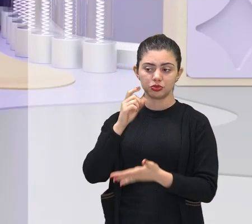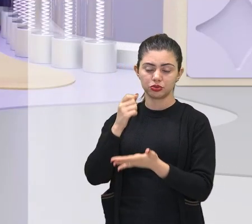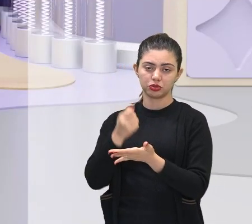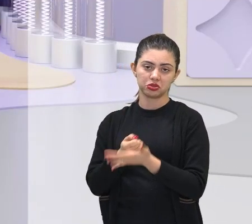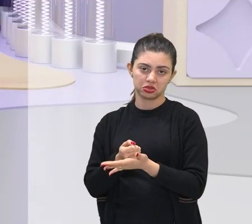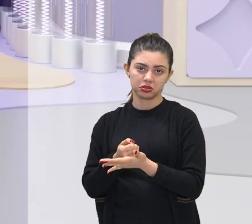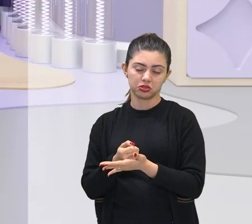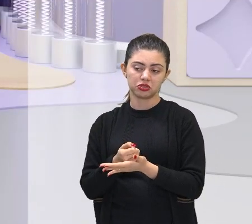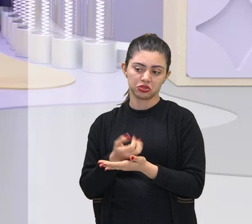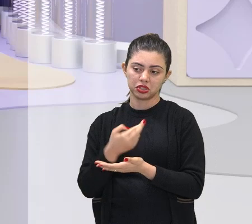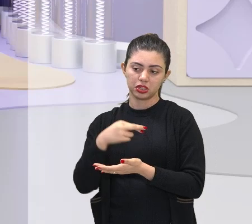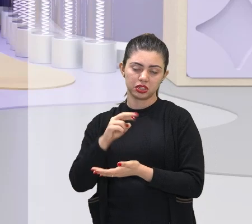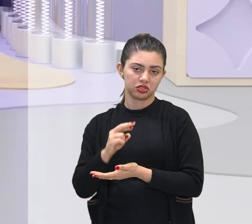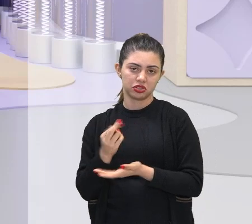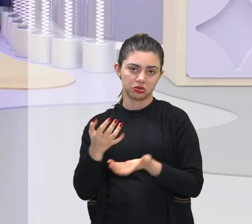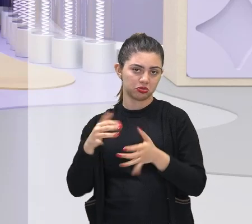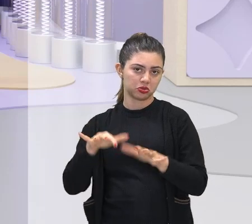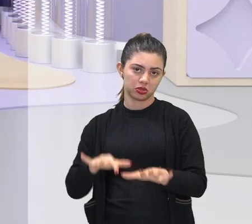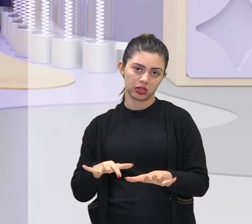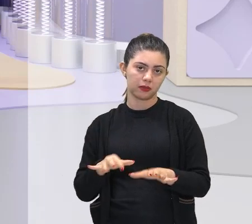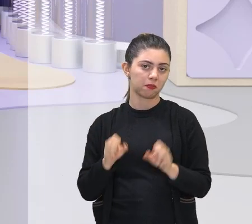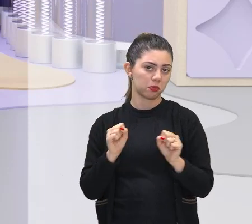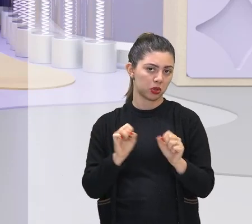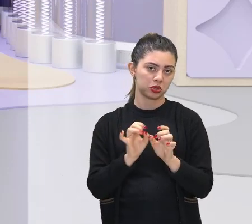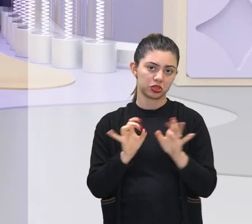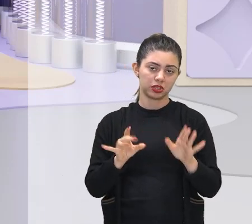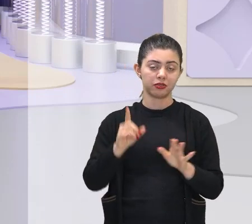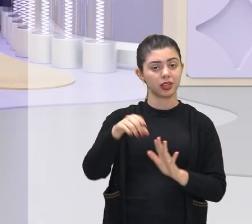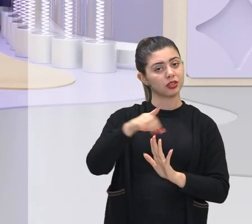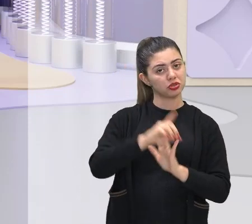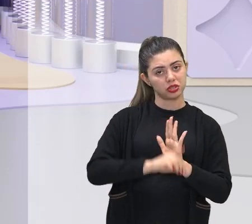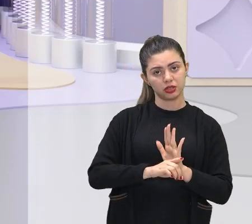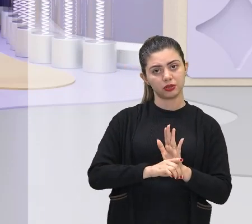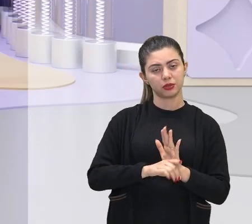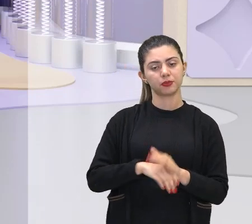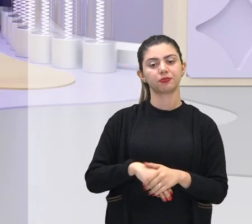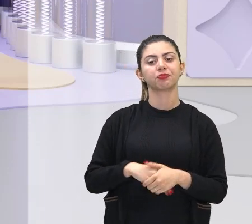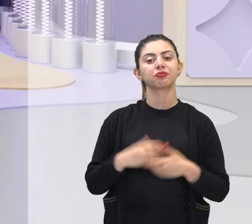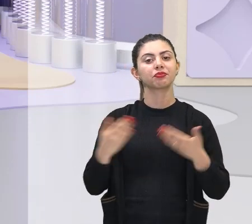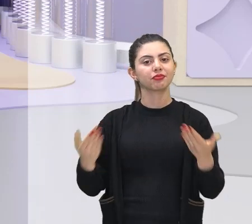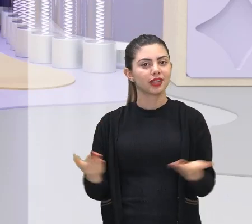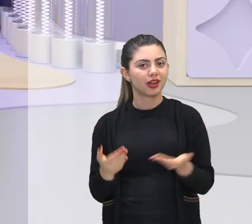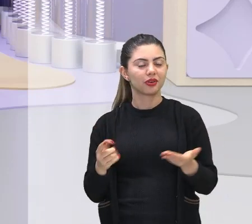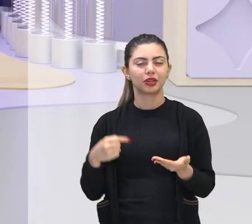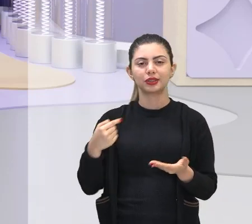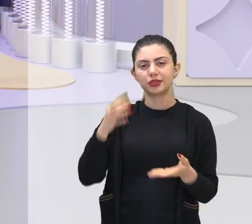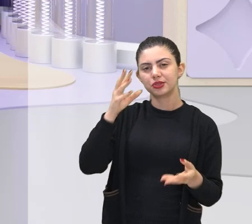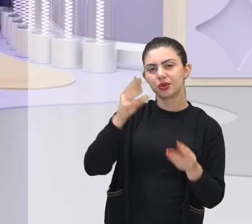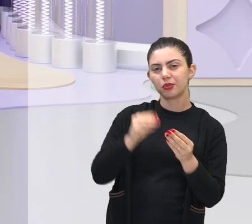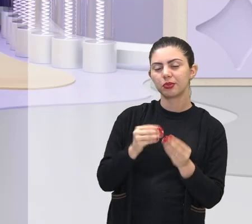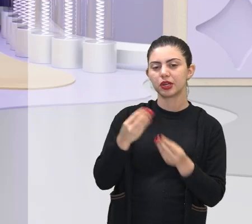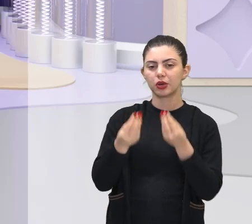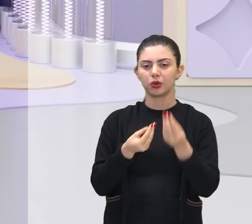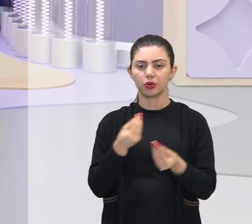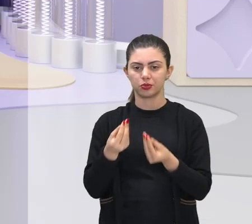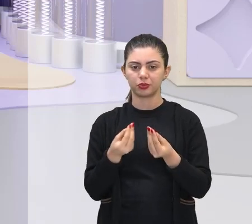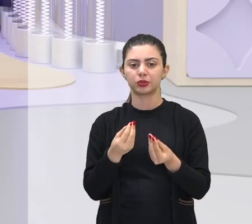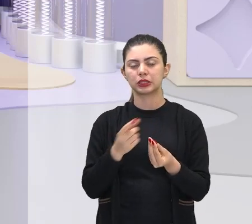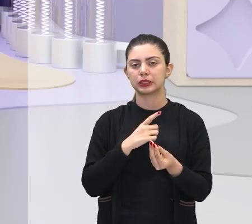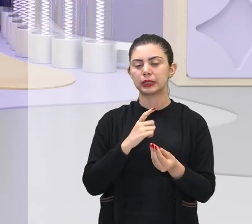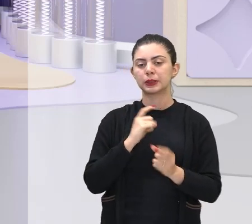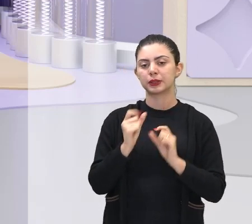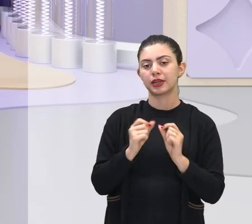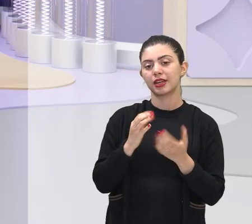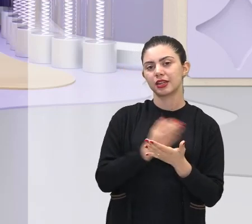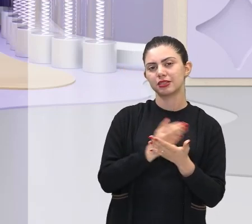seguir religião alguma. Isso é um direito. E nós vamos agora entender um pouco essas expressões que